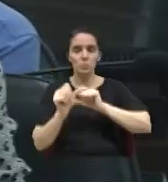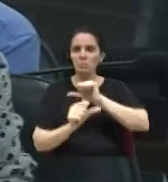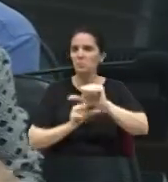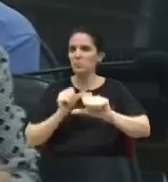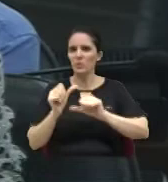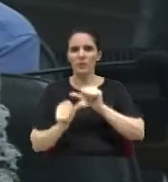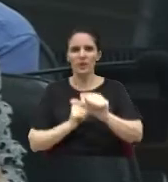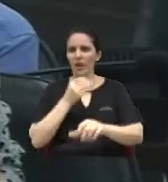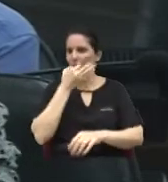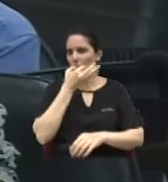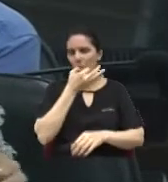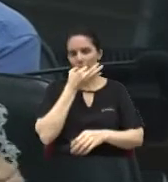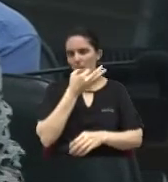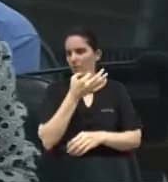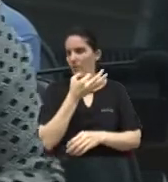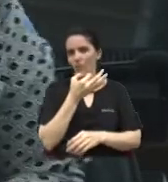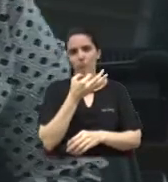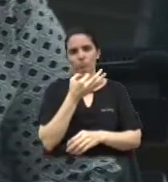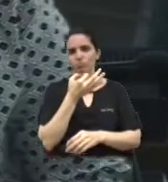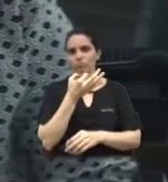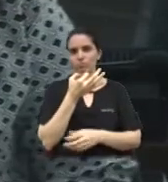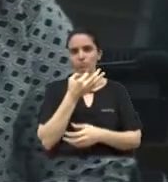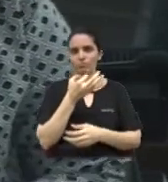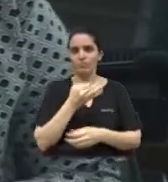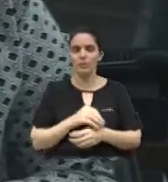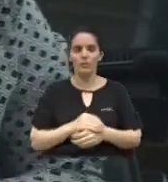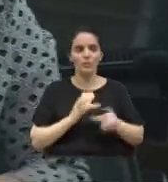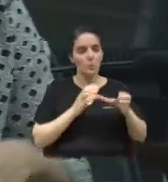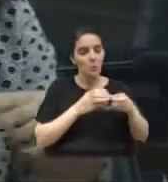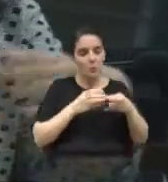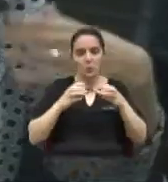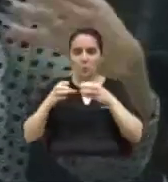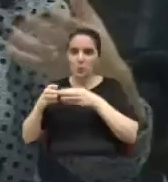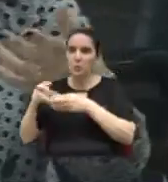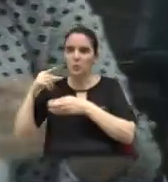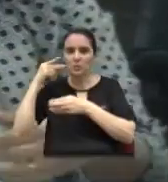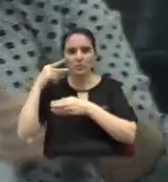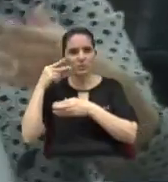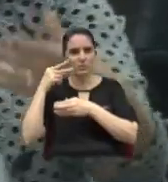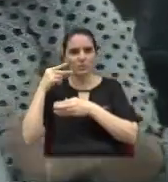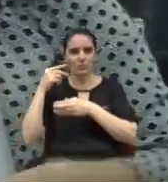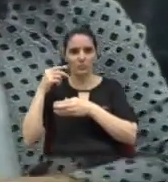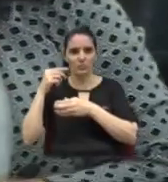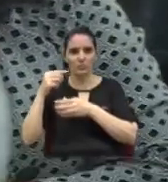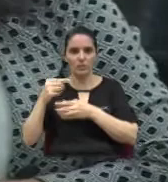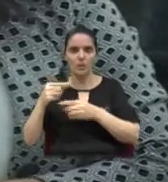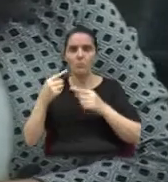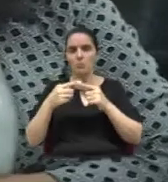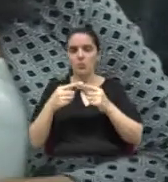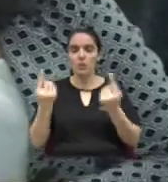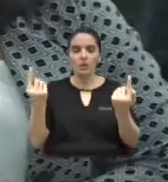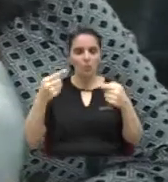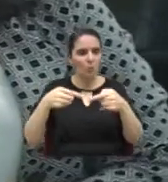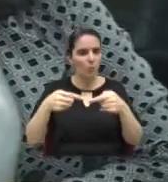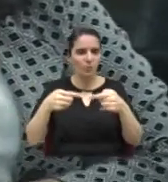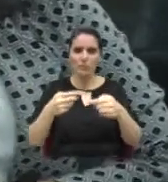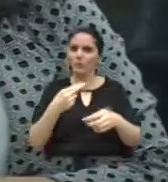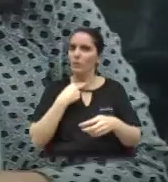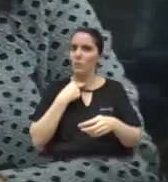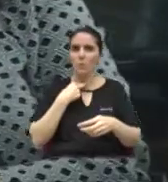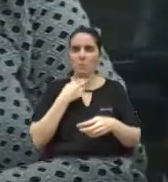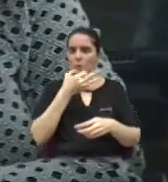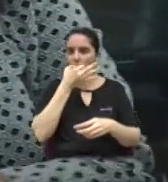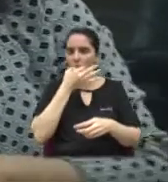o posicionamento político partidário. E só um ponto de ressalva, eu entendi o que o Dr. Rafael